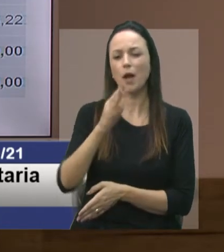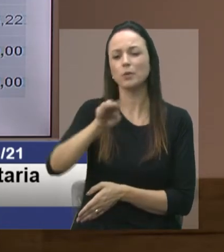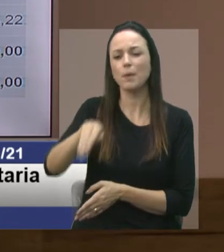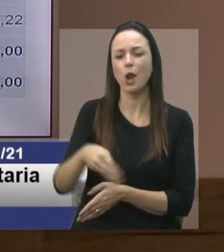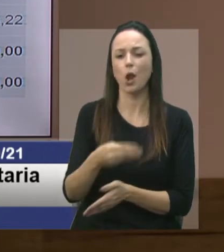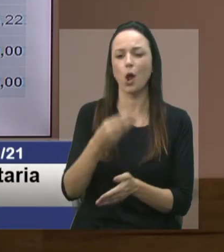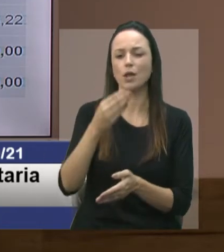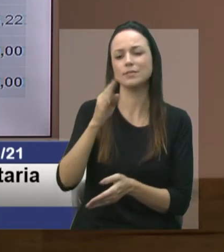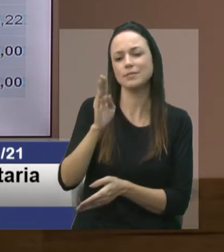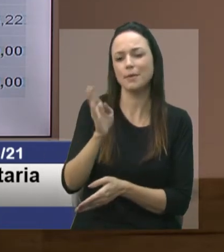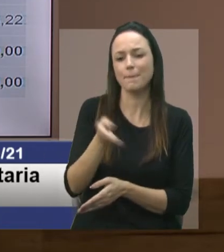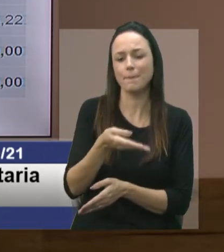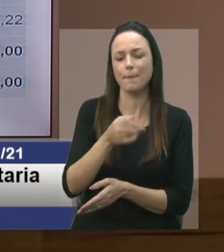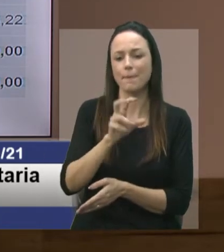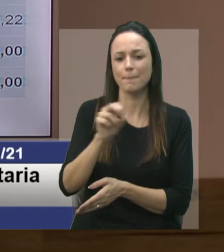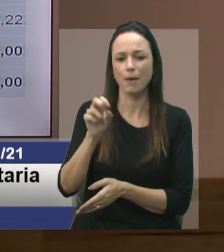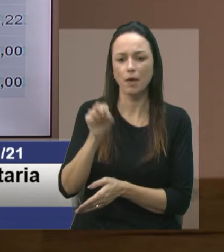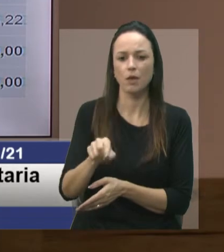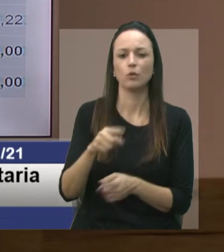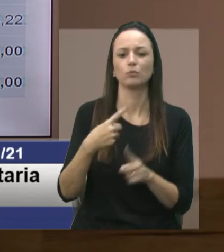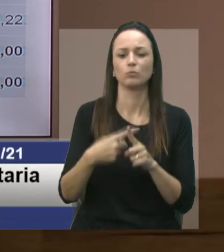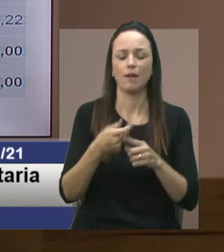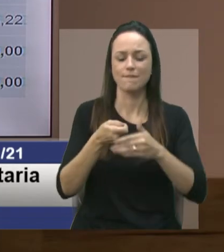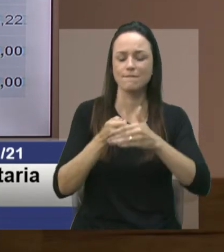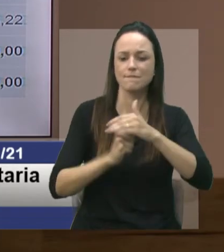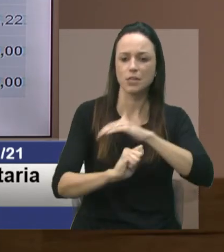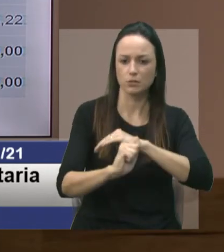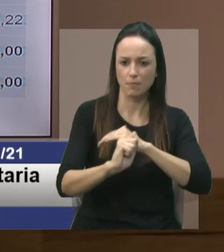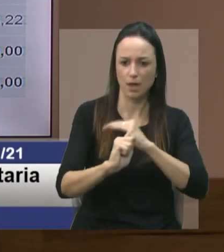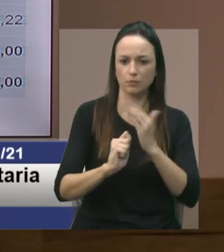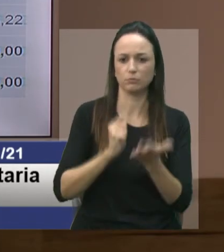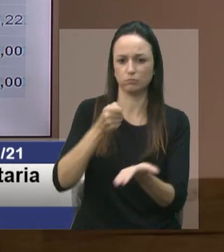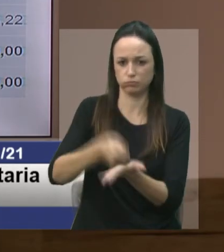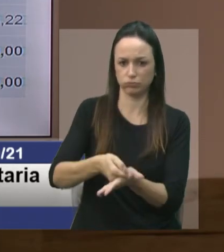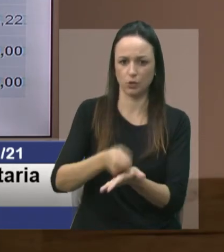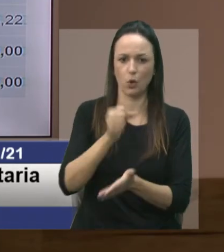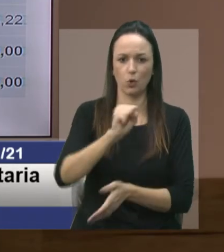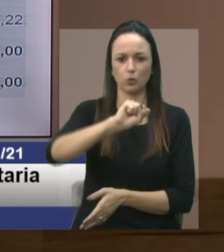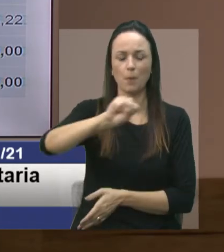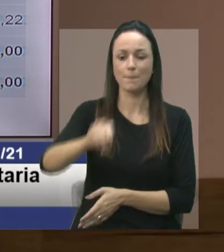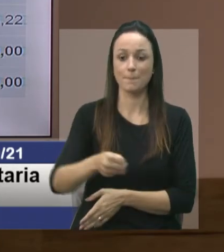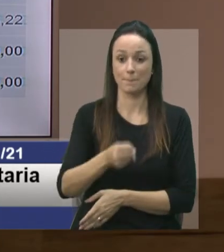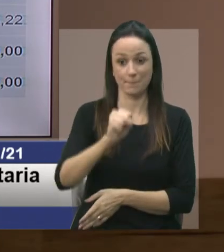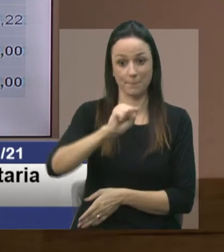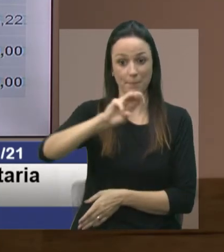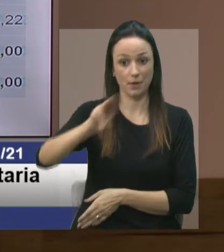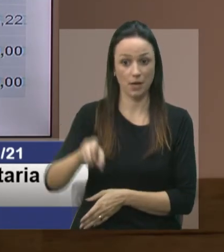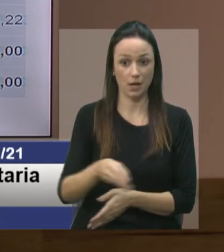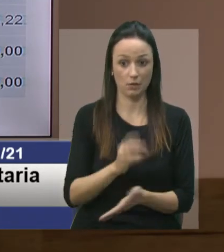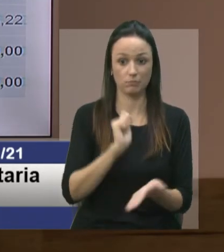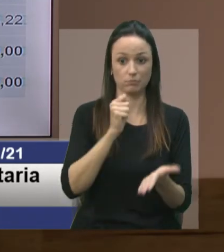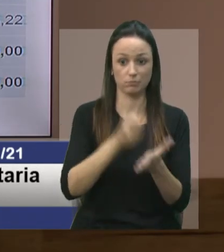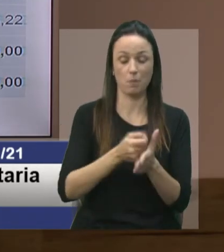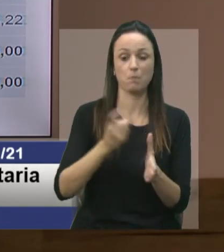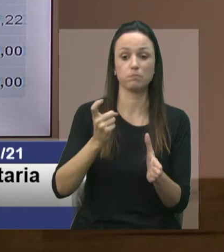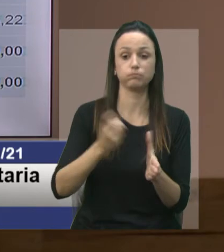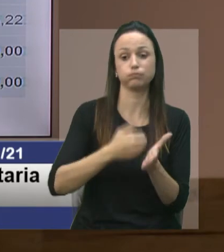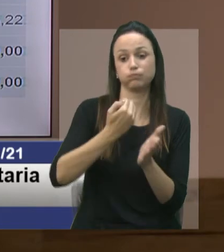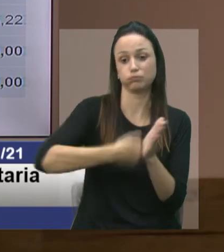de despesa liquidada com investimentos e 8 milhões de despesa liquidada com amortização da